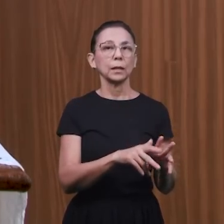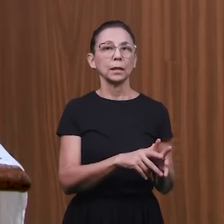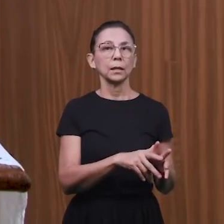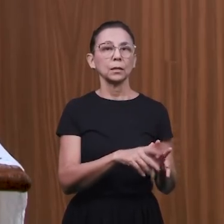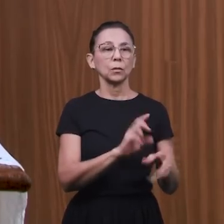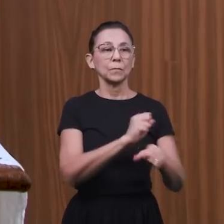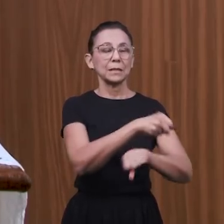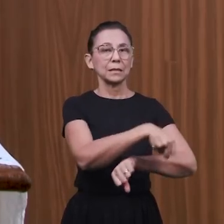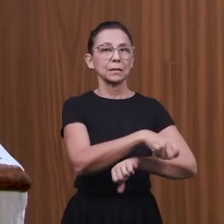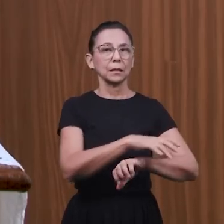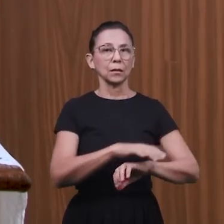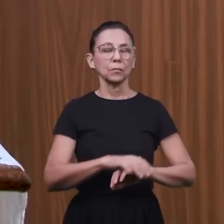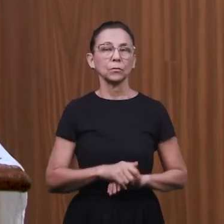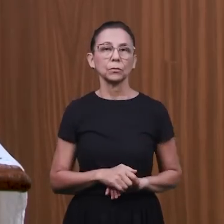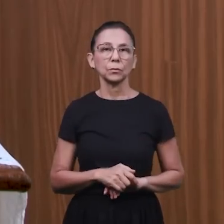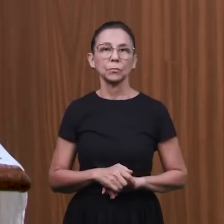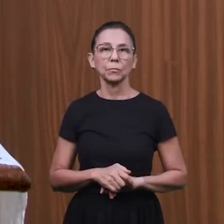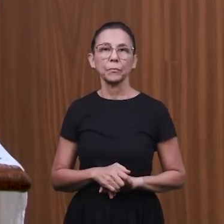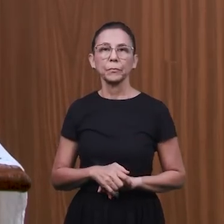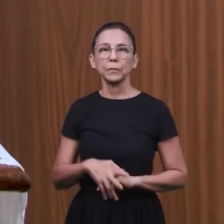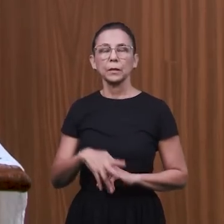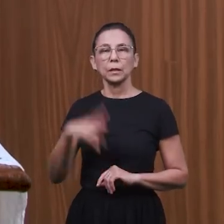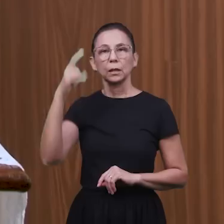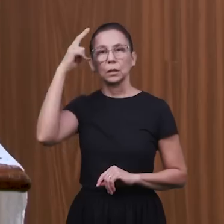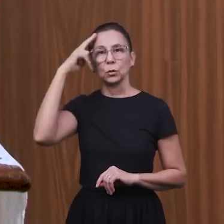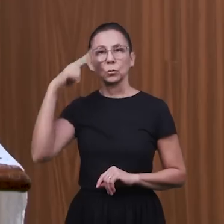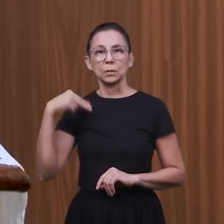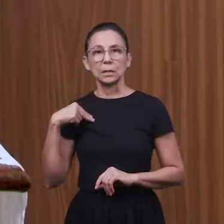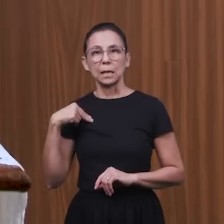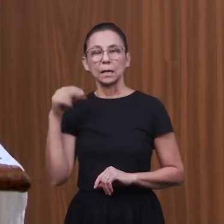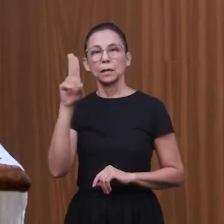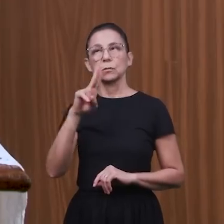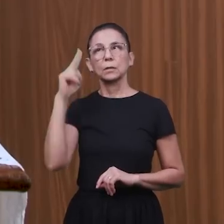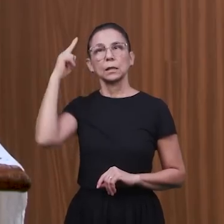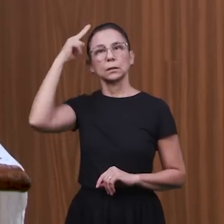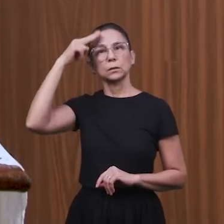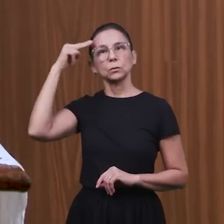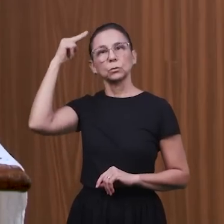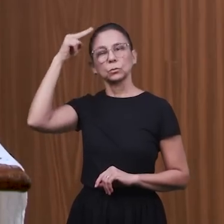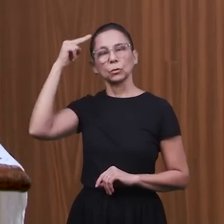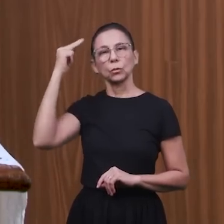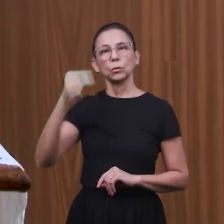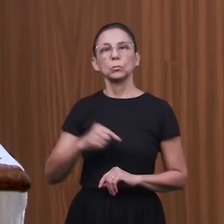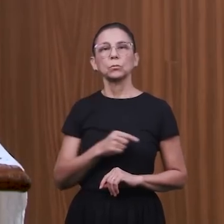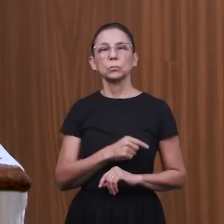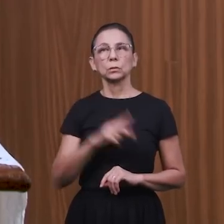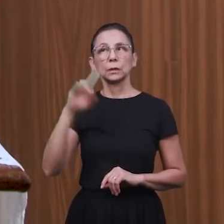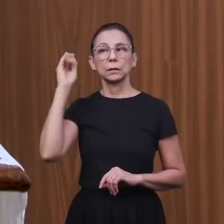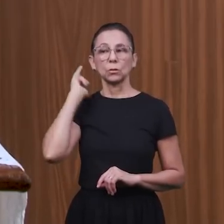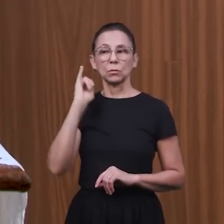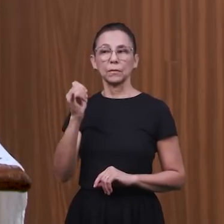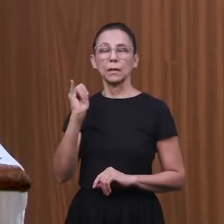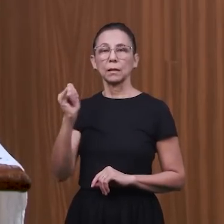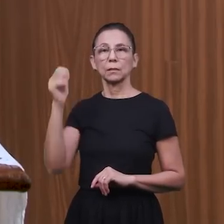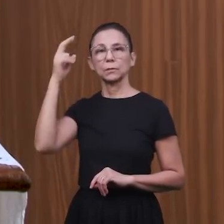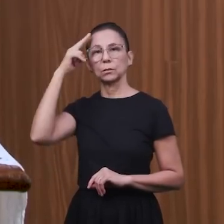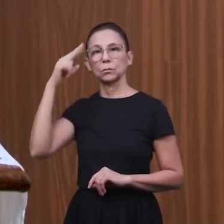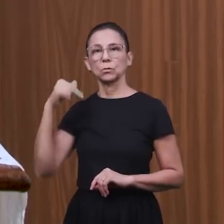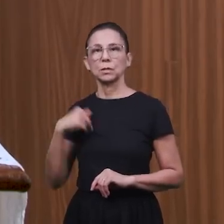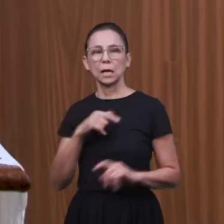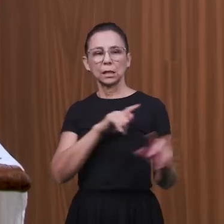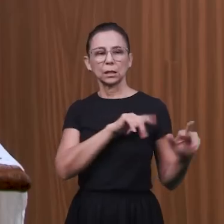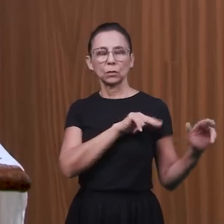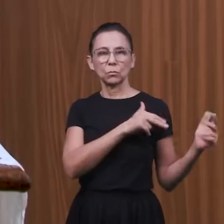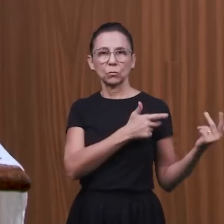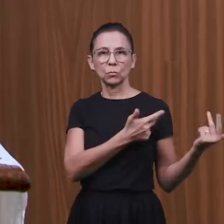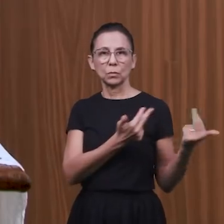contava os sonhos que Deus havia dado a ele, os seus irmãos o rejeitavam de todas as formas, a ponto de os seus próprios